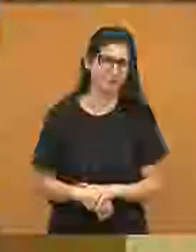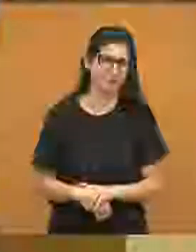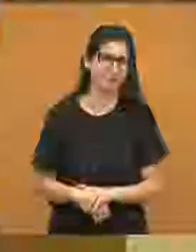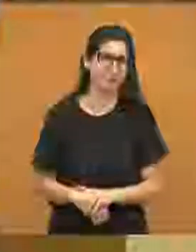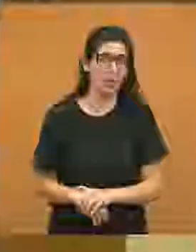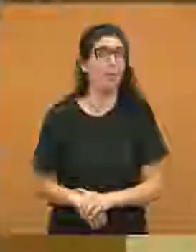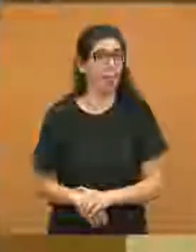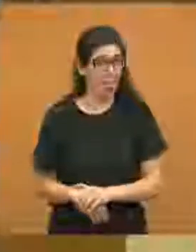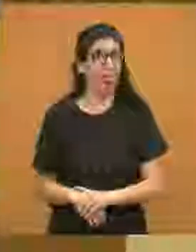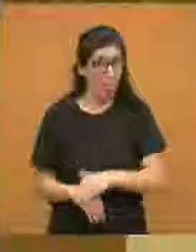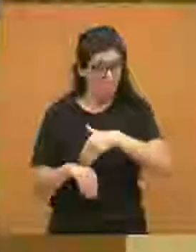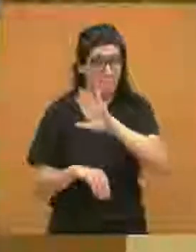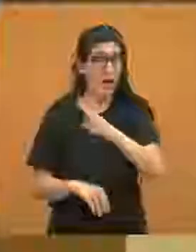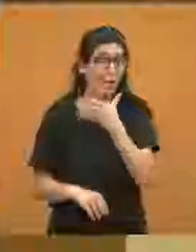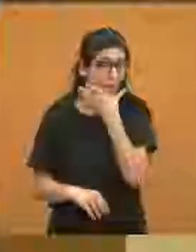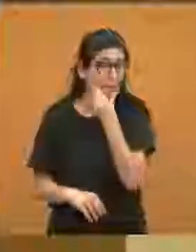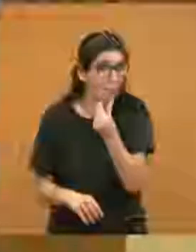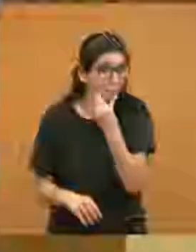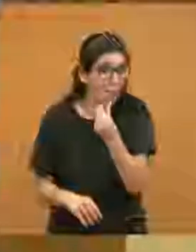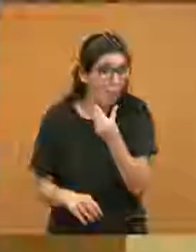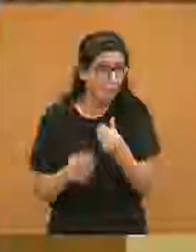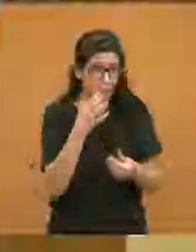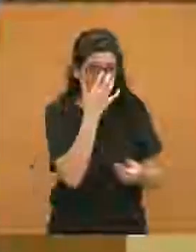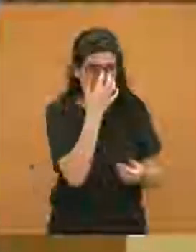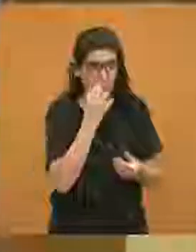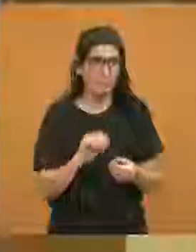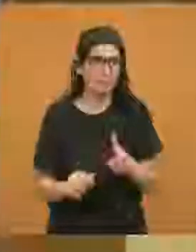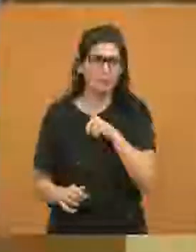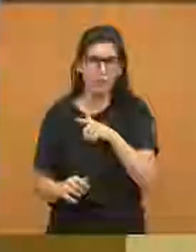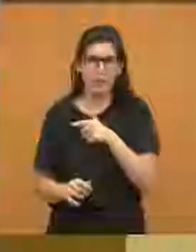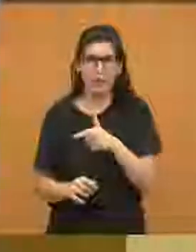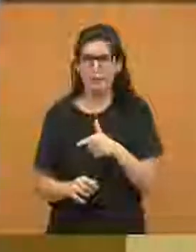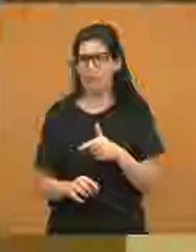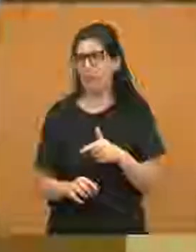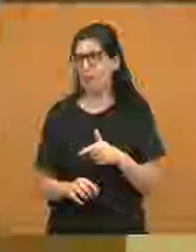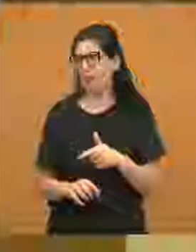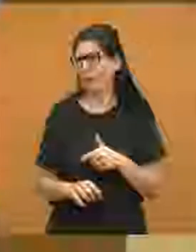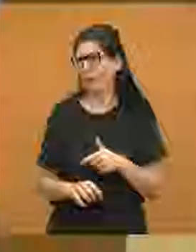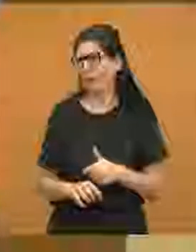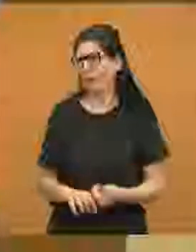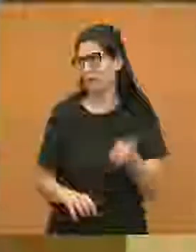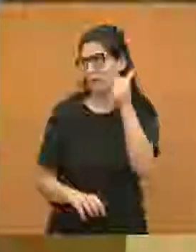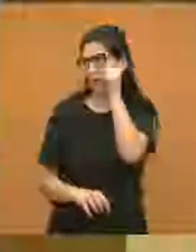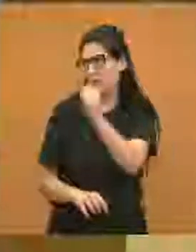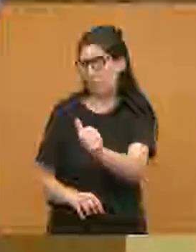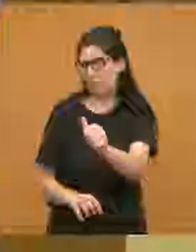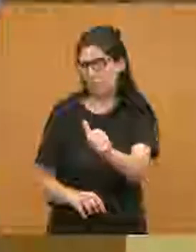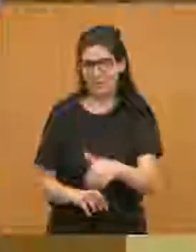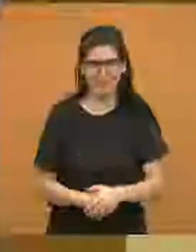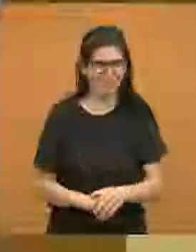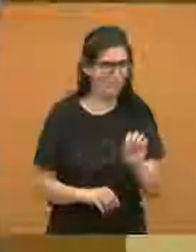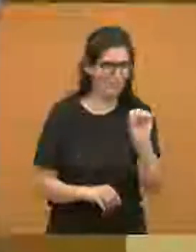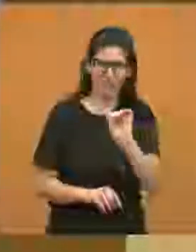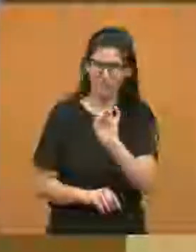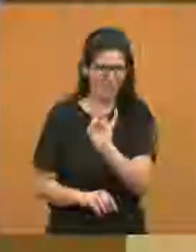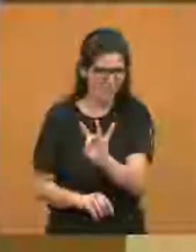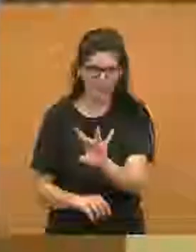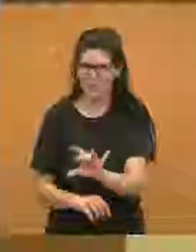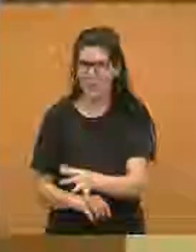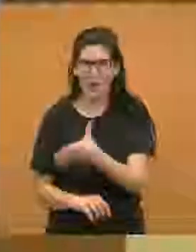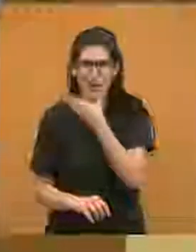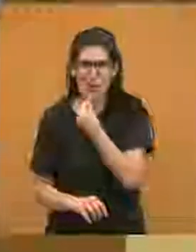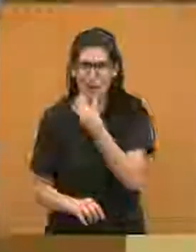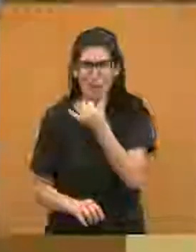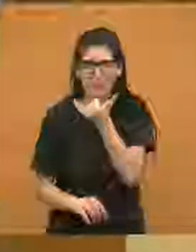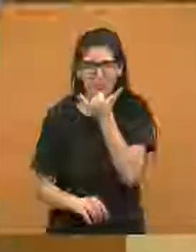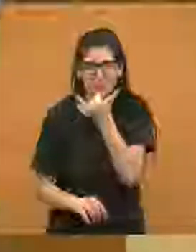que comete esse crime que é do sexo feminino. Então não é só o homem, não é só o masculino que comete